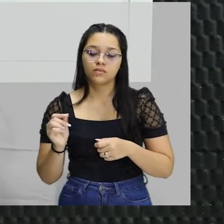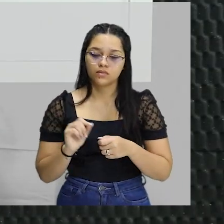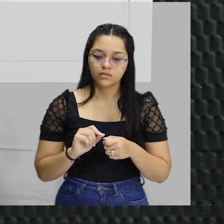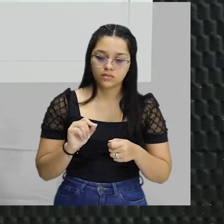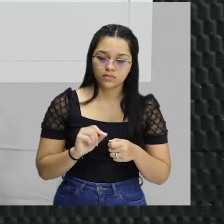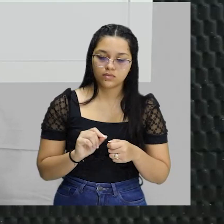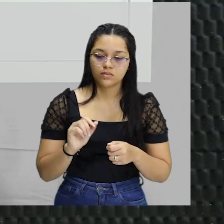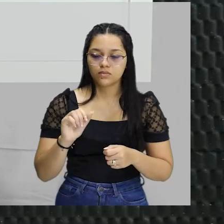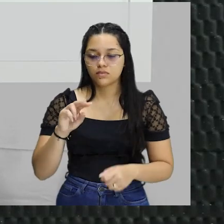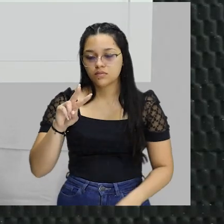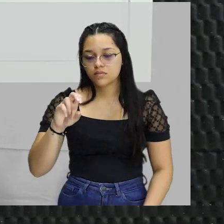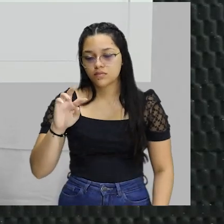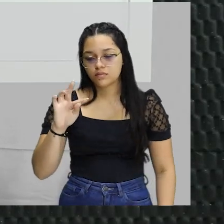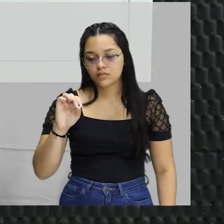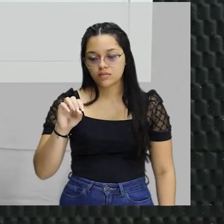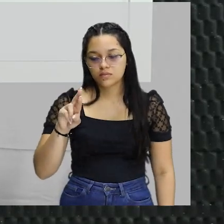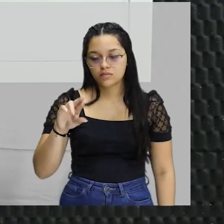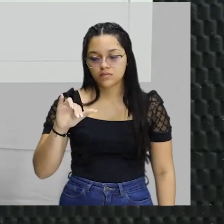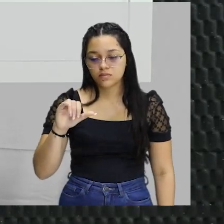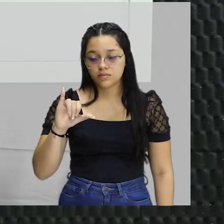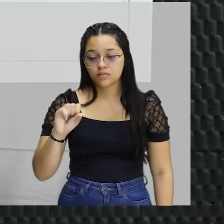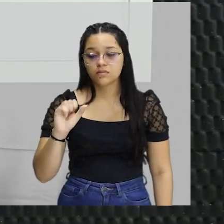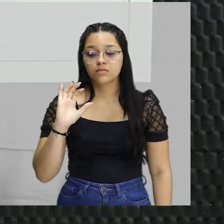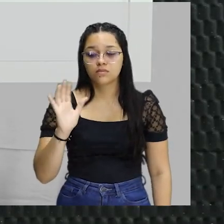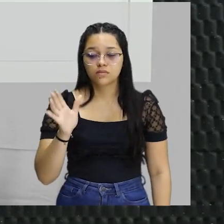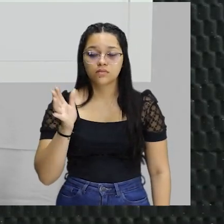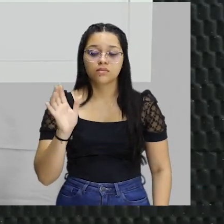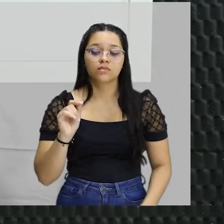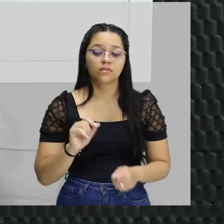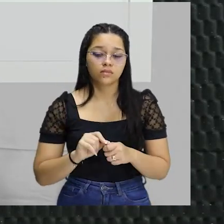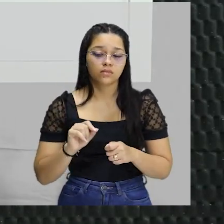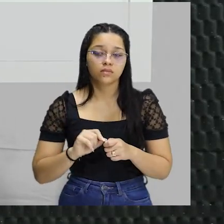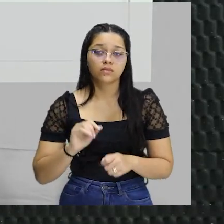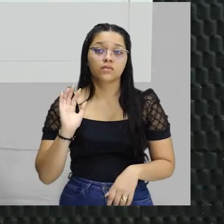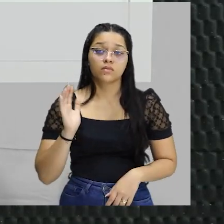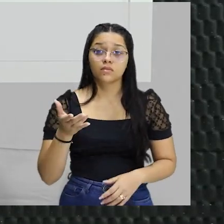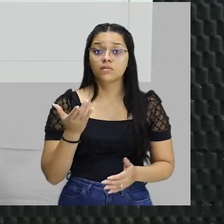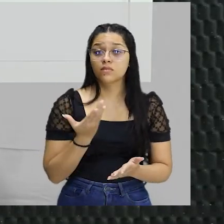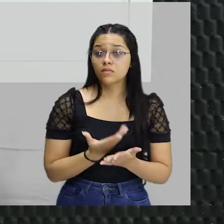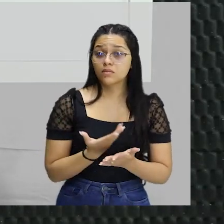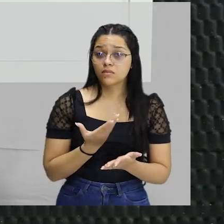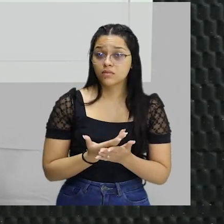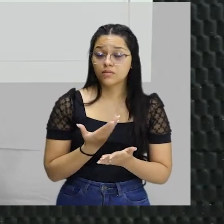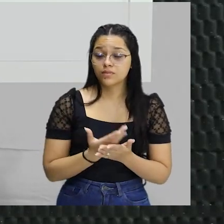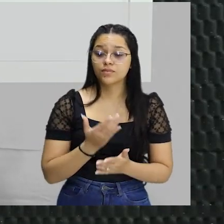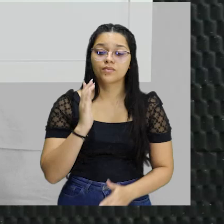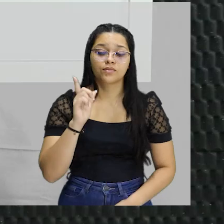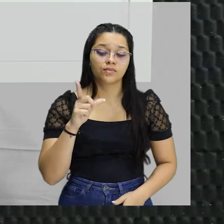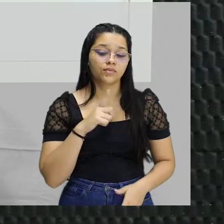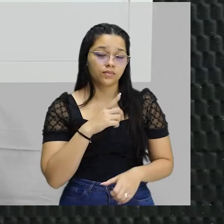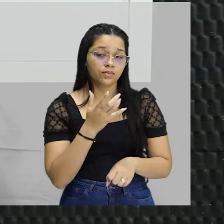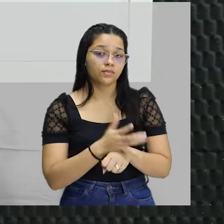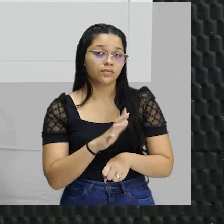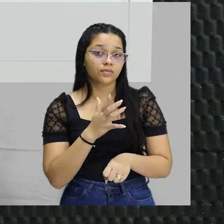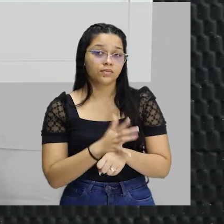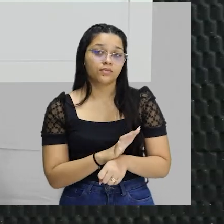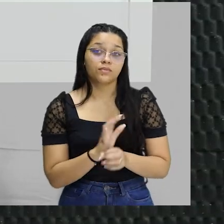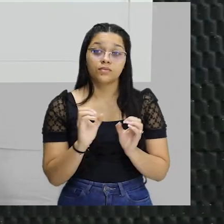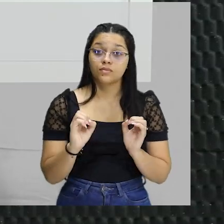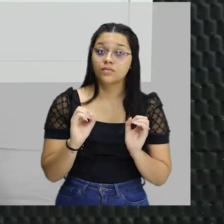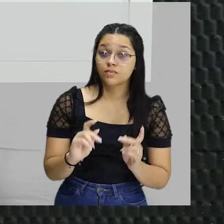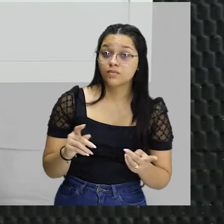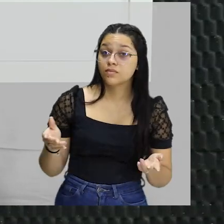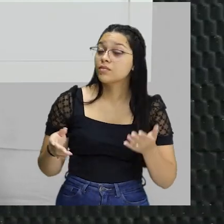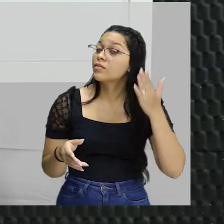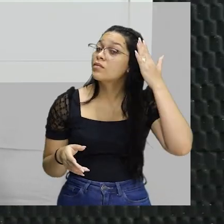composições vetoriais, que na verdade nós até já vimos. Nós já fizemos esta aula, já fizemos exercício sobre isso, tá ok? Nós